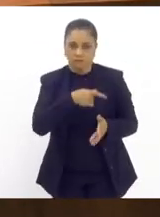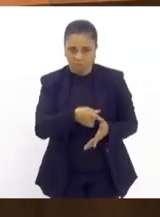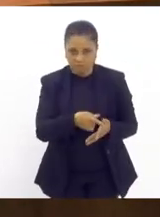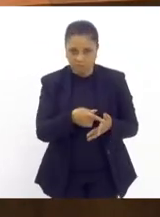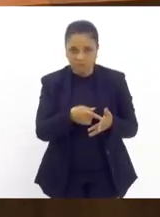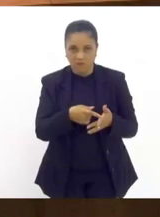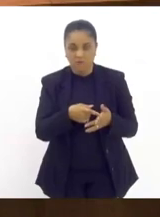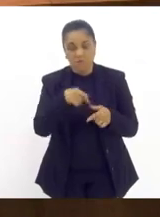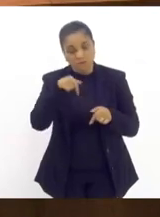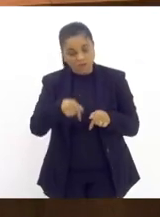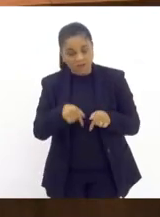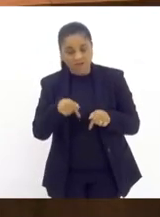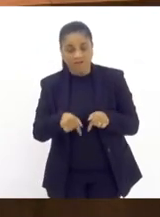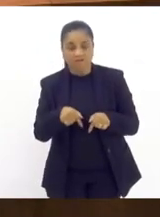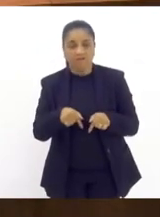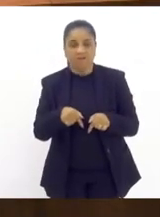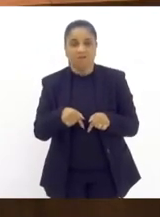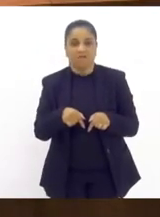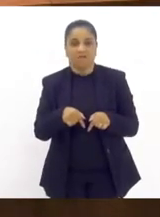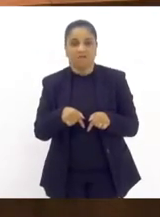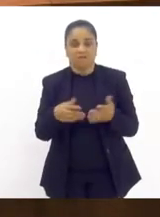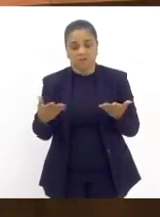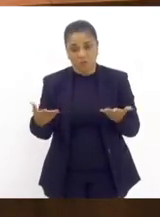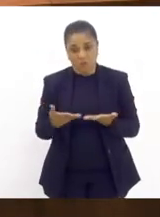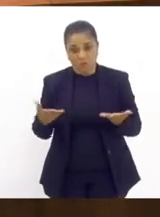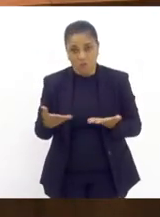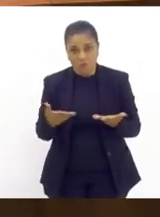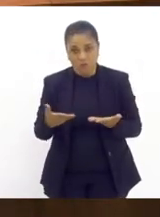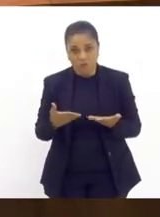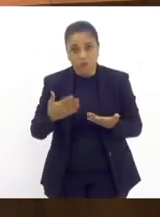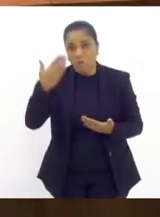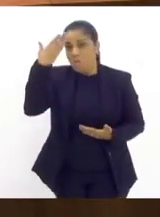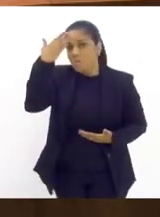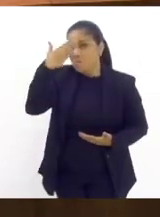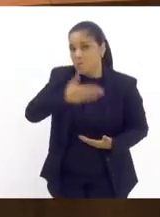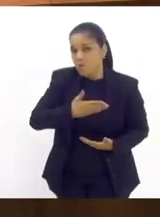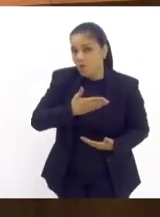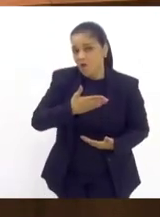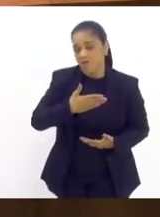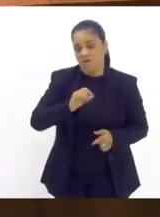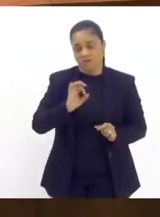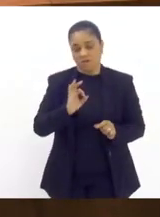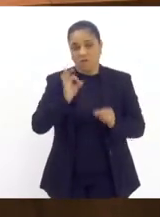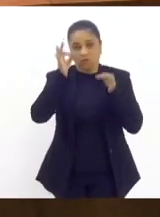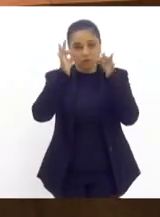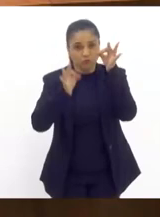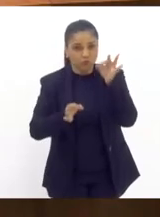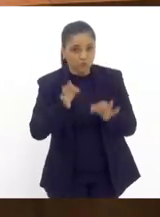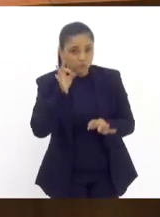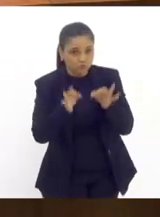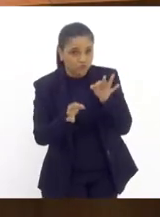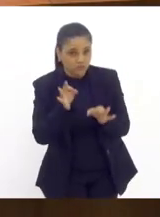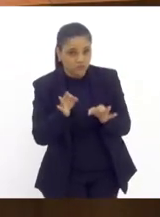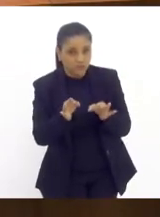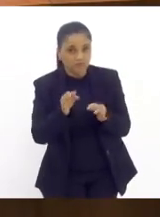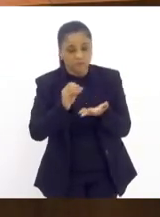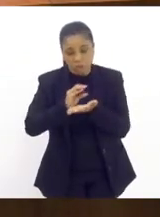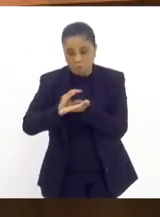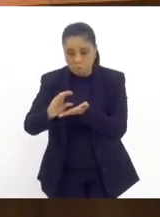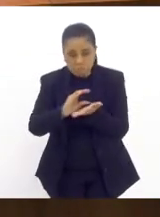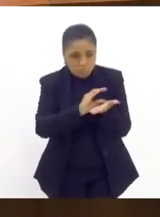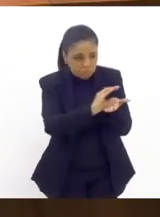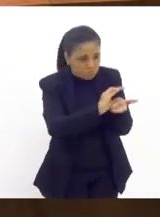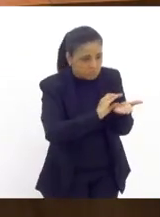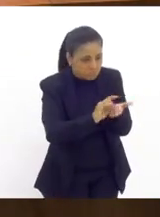a gente não teve nenhuma comprovação nenhuma justificativa de qualquer investimento dos